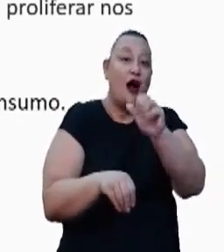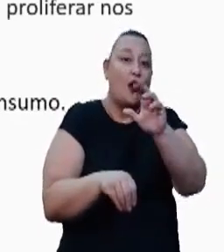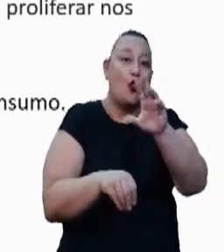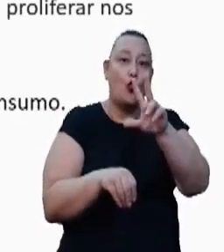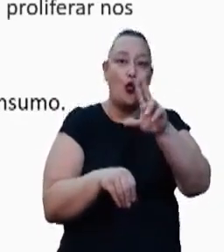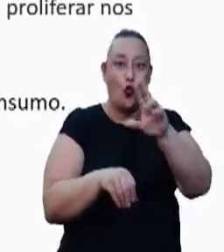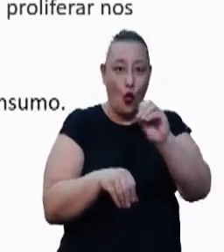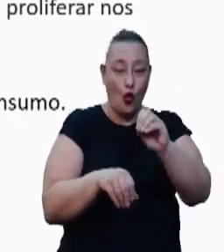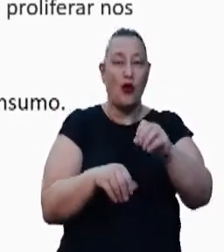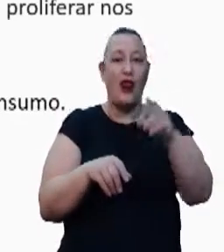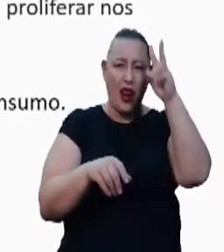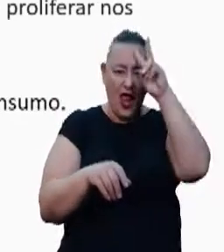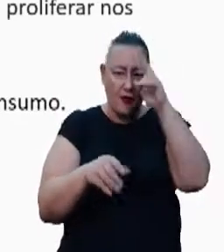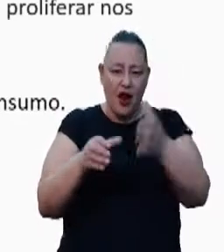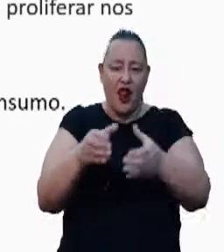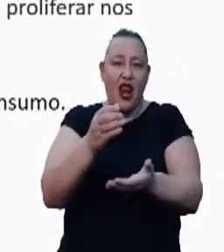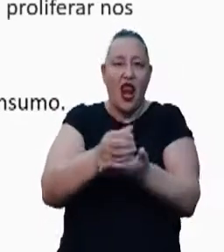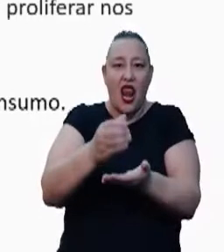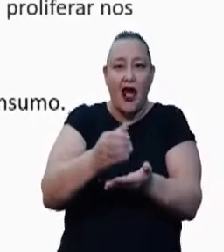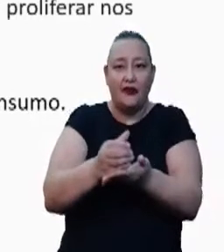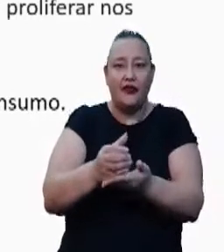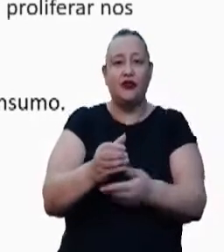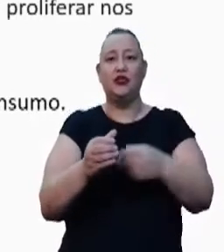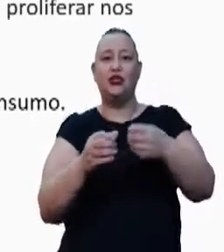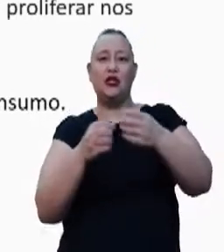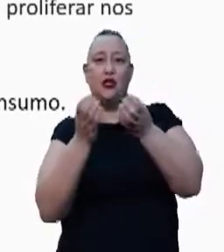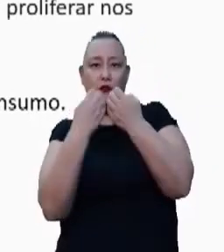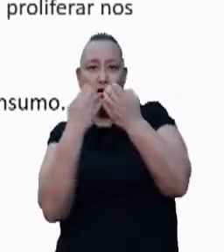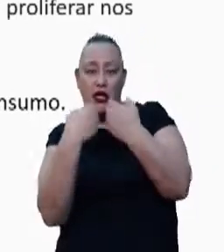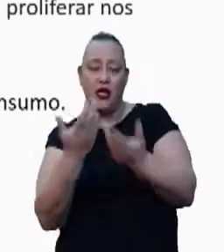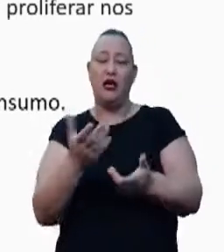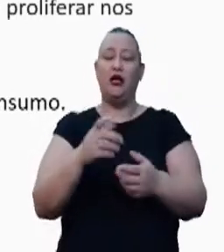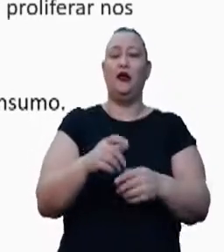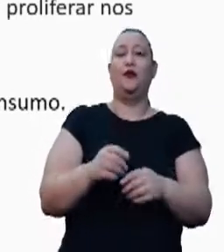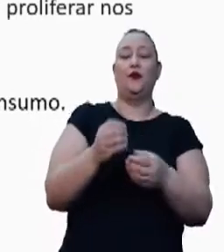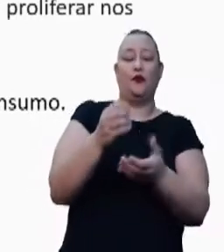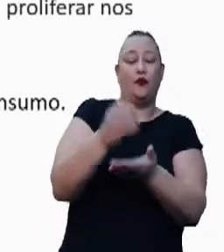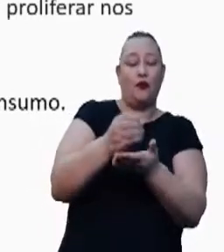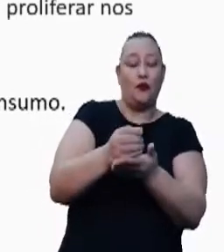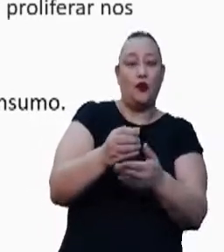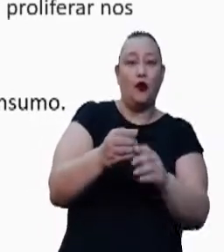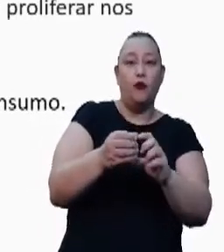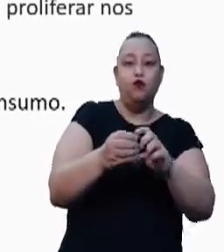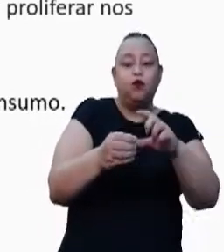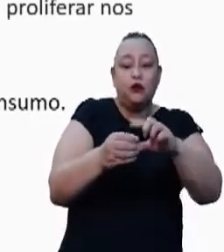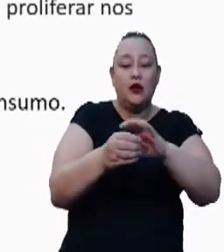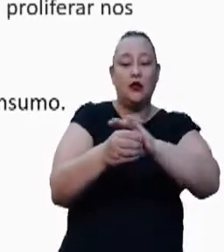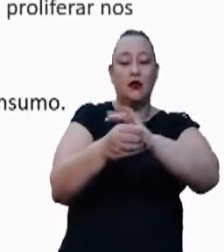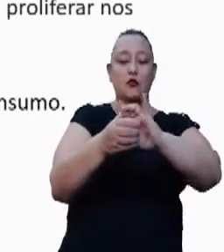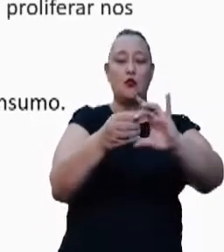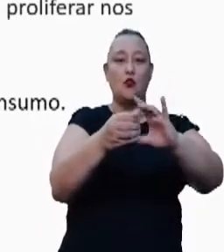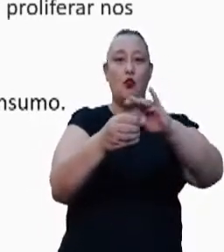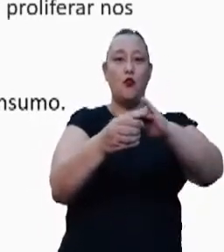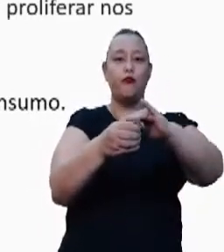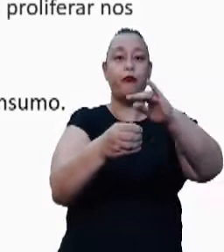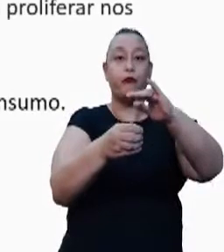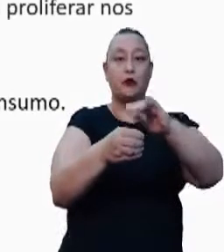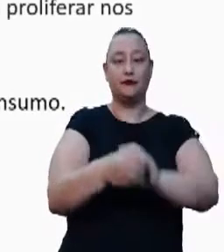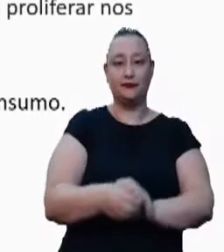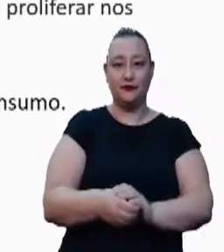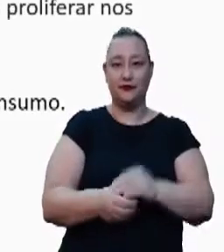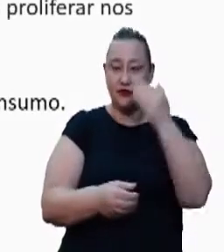latas inchadas. Na minha época, minha mãe mandava, quando eu era pequena, a mãe mandava no supermercado e falava assim, olha, me traz uma lata de milho, uma